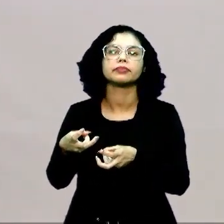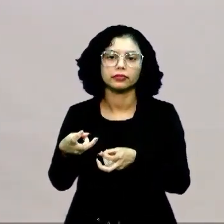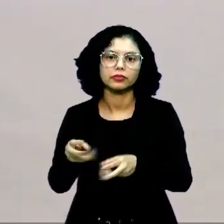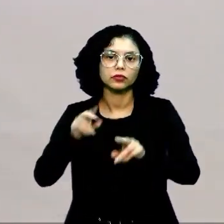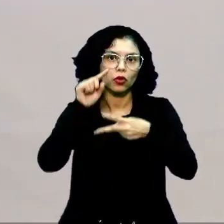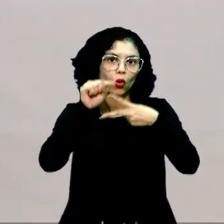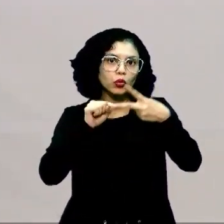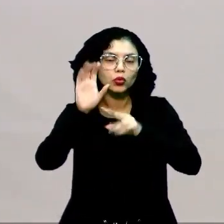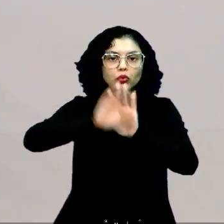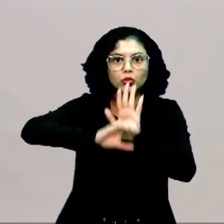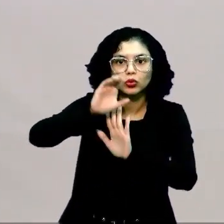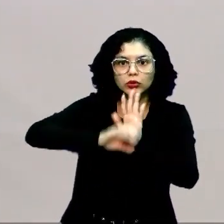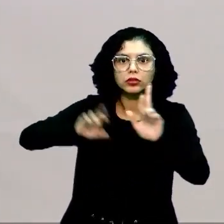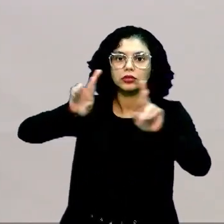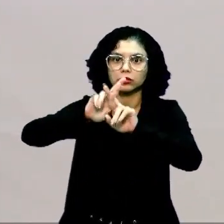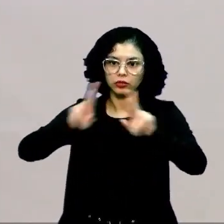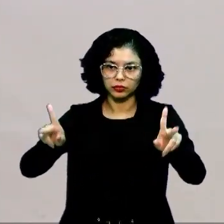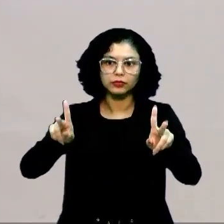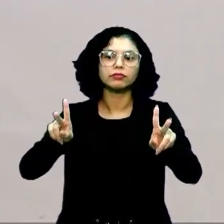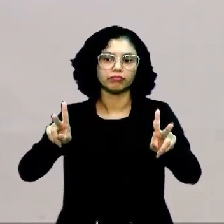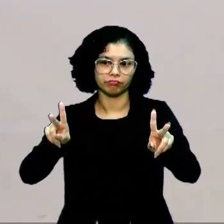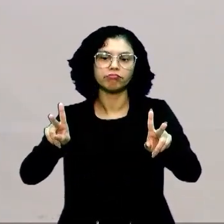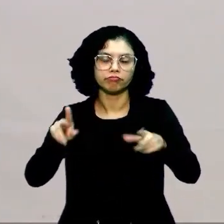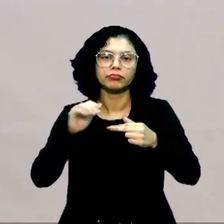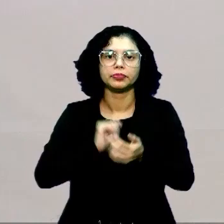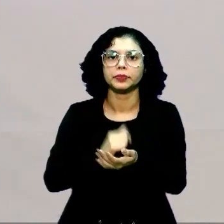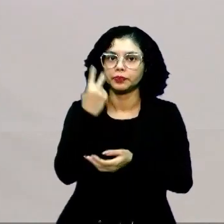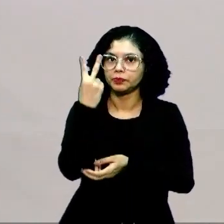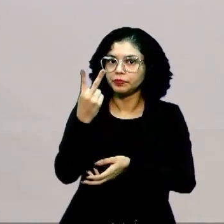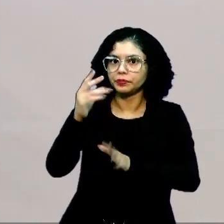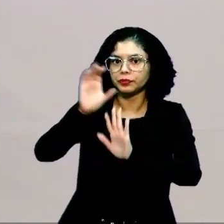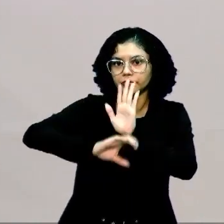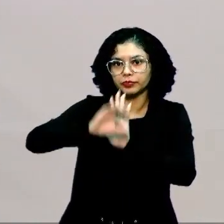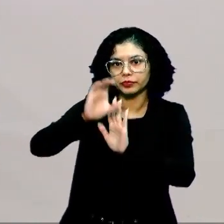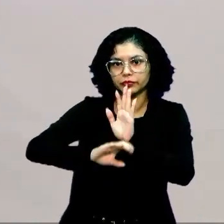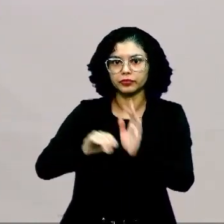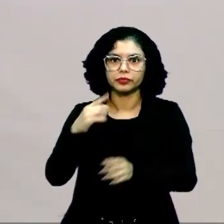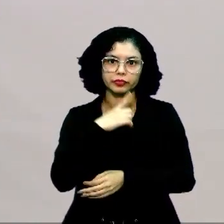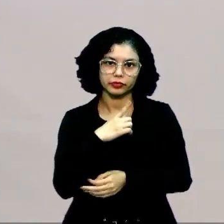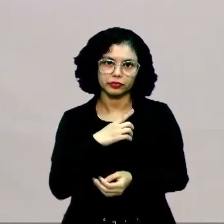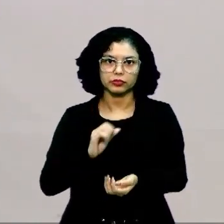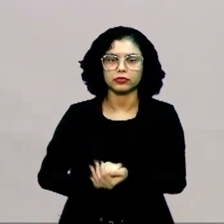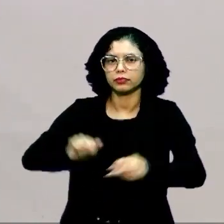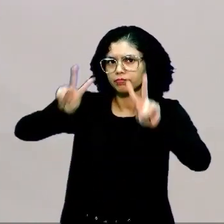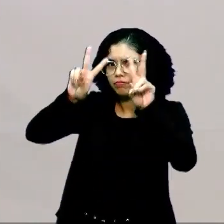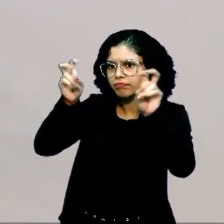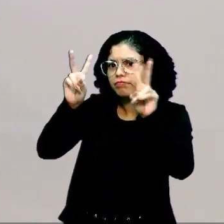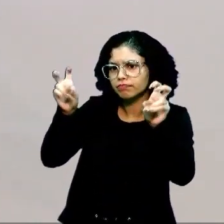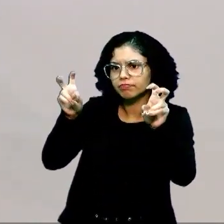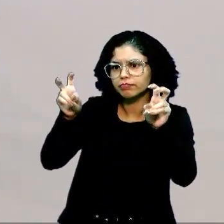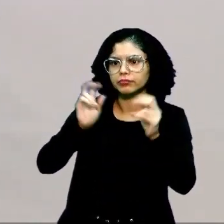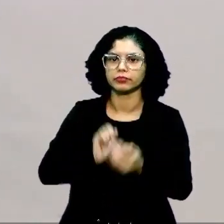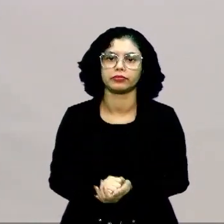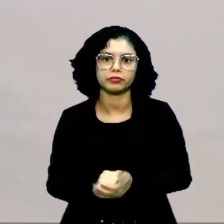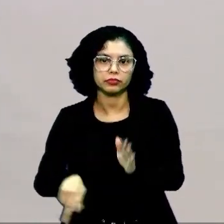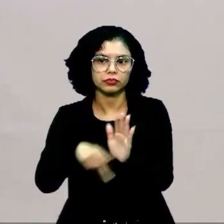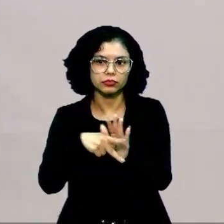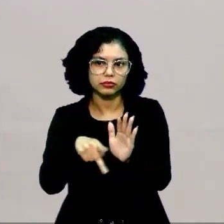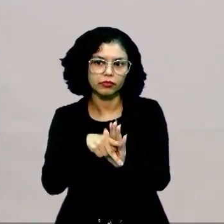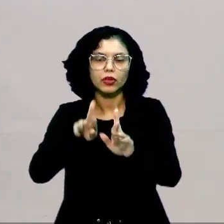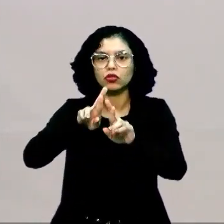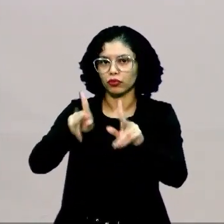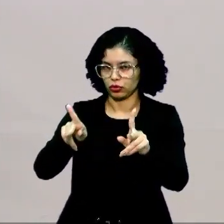são dois conceitos distintos, são dois conceitos que têm uma abordagem